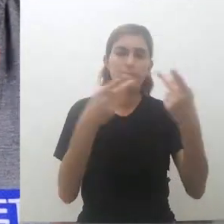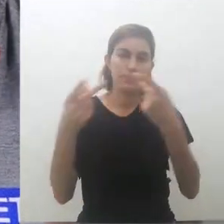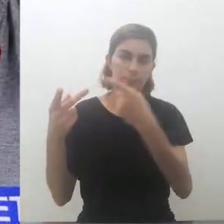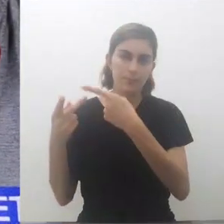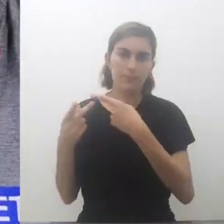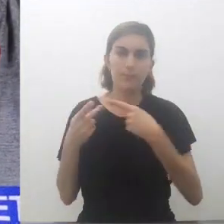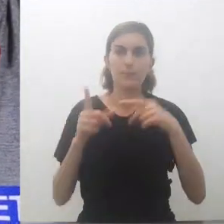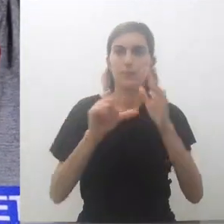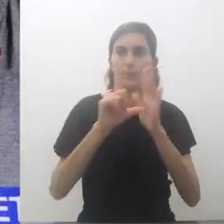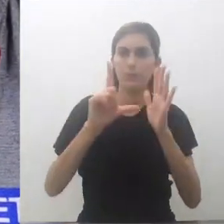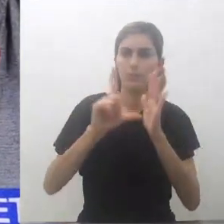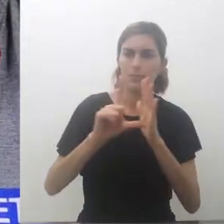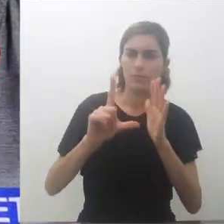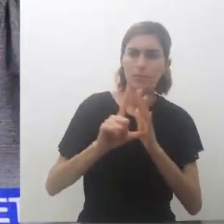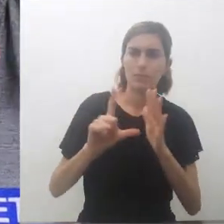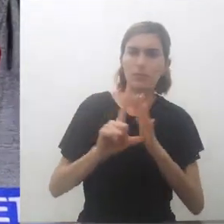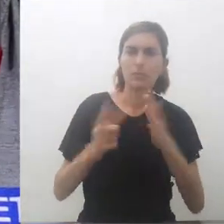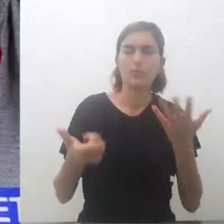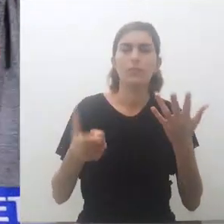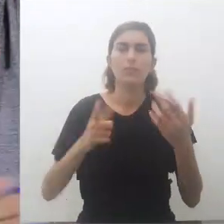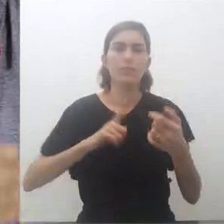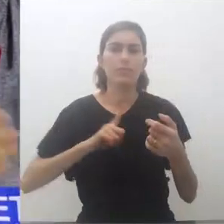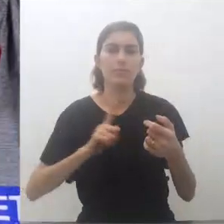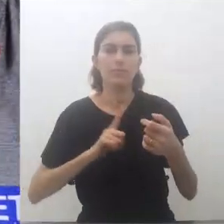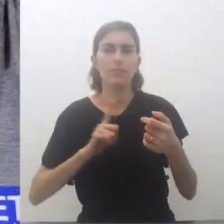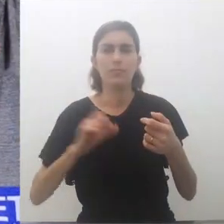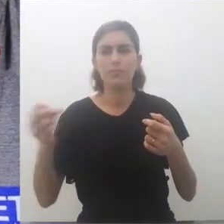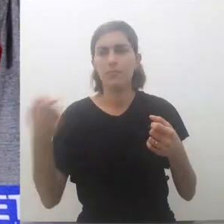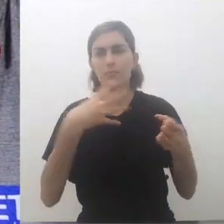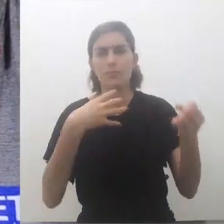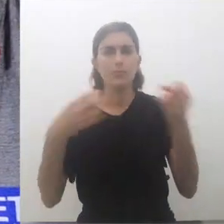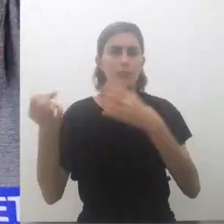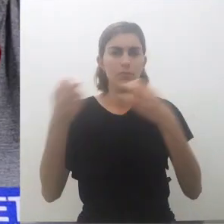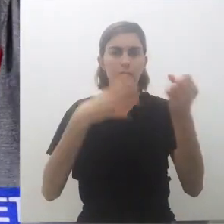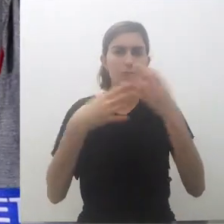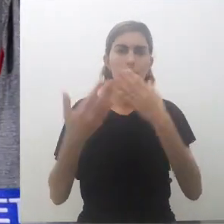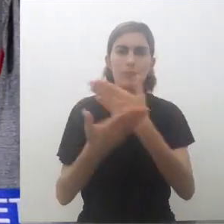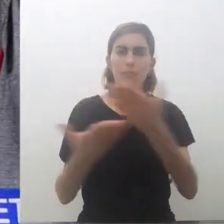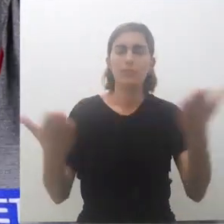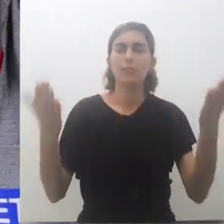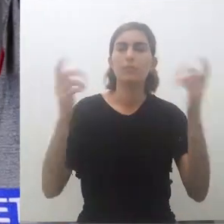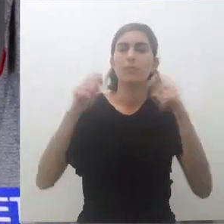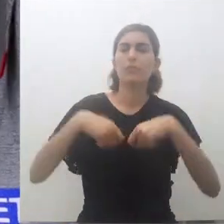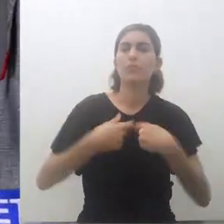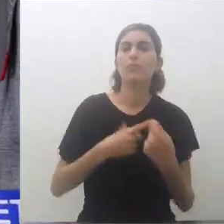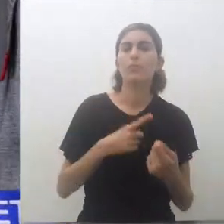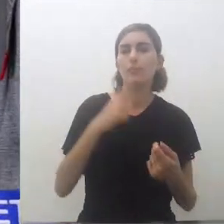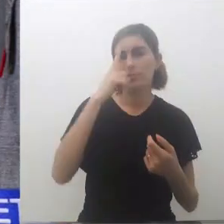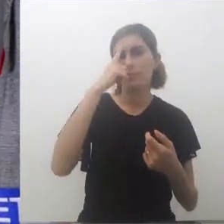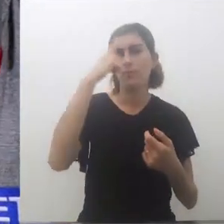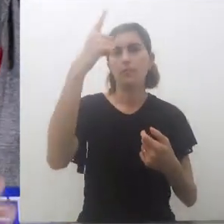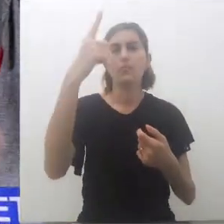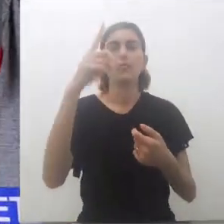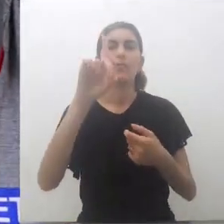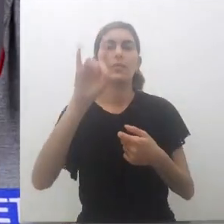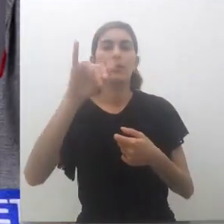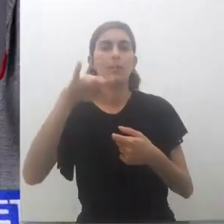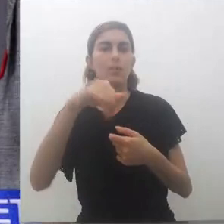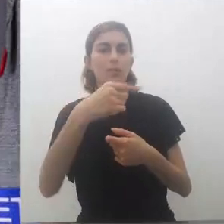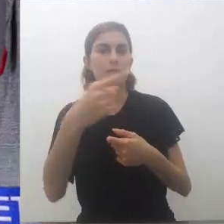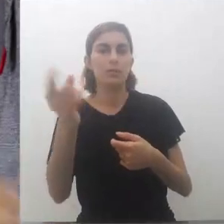lojas que tenham novidades, que você possa ter já a ideia da dimensão de